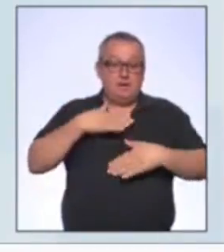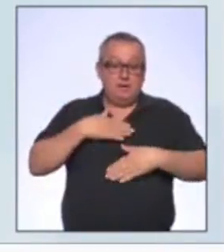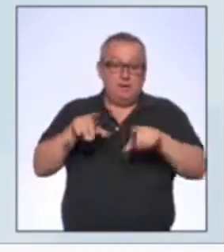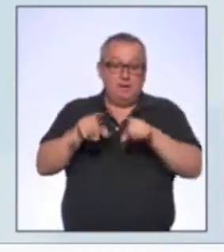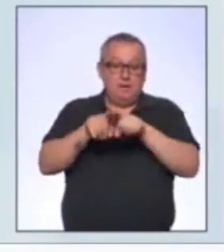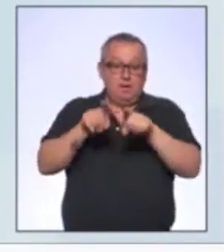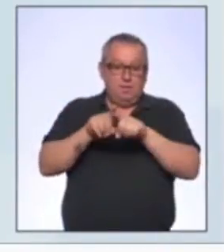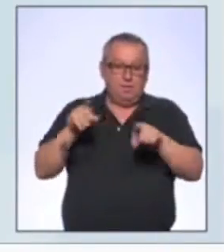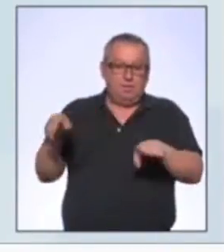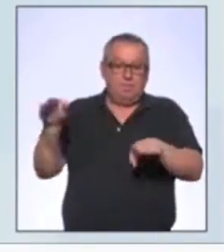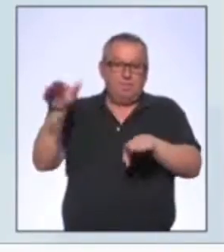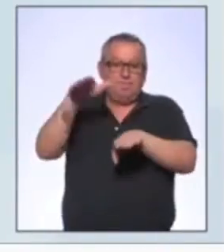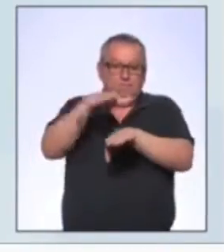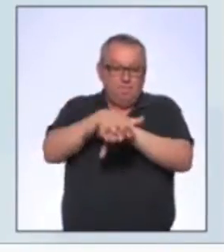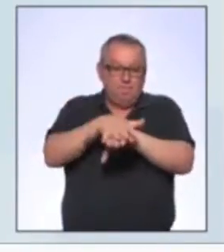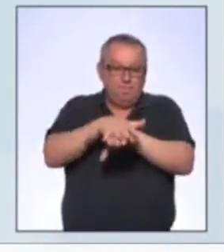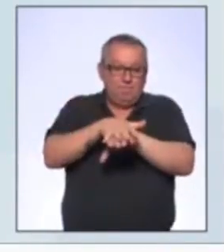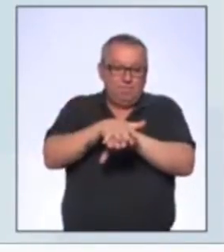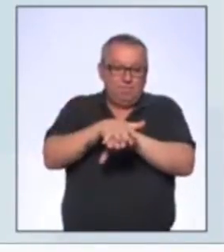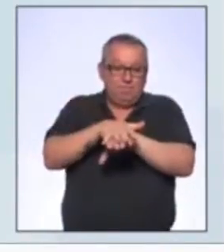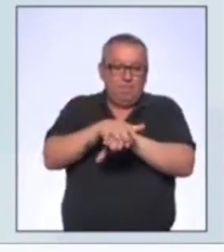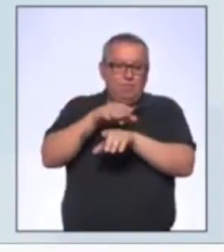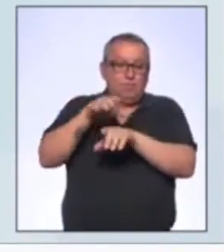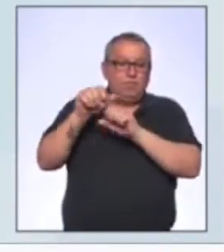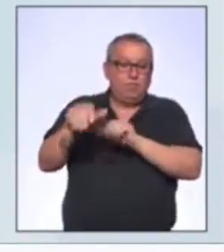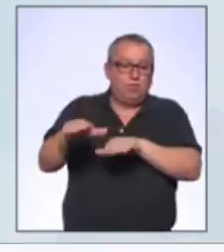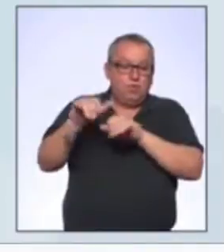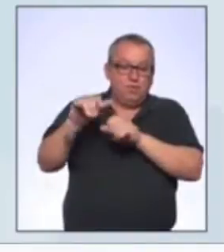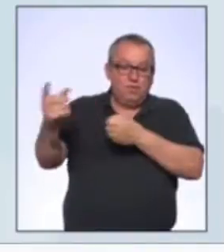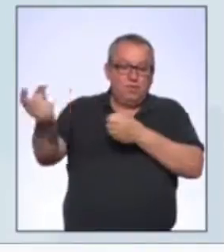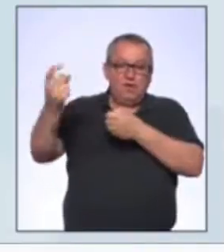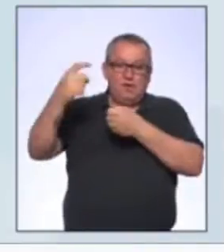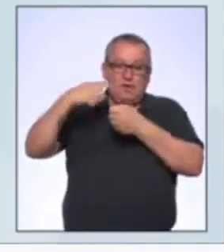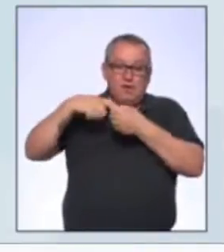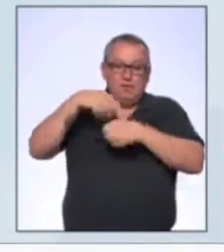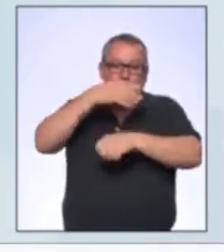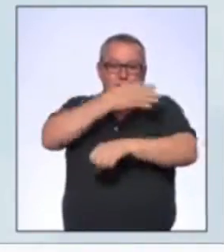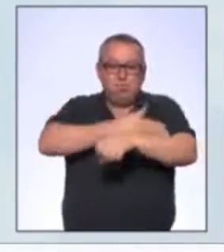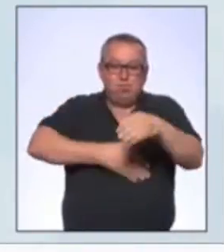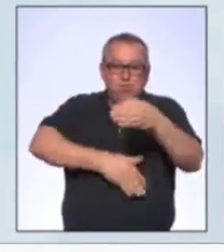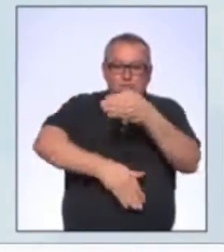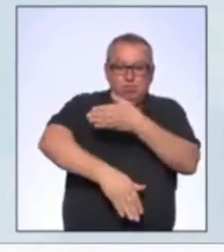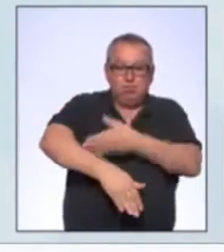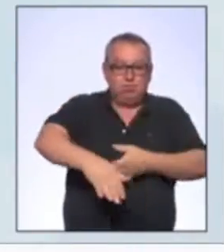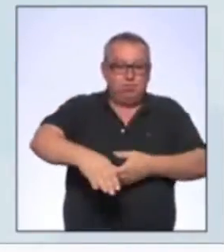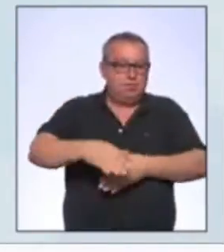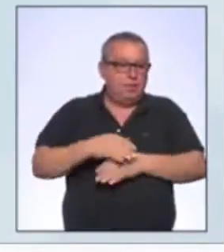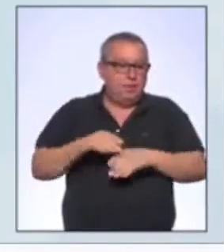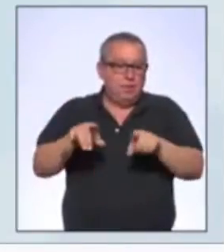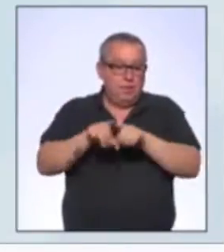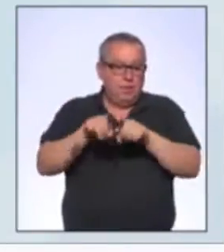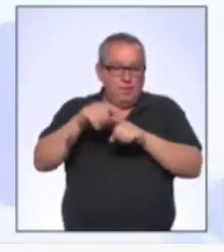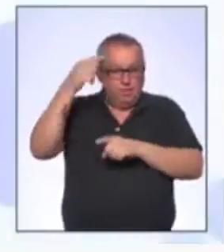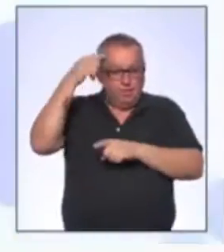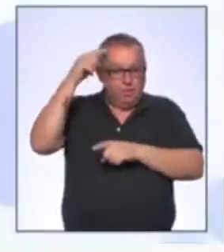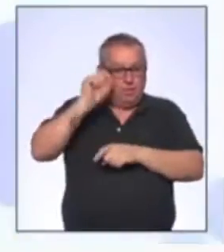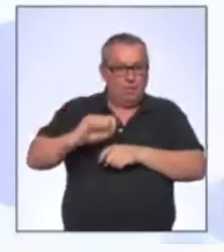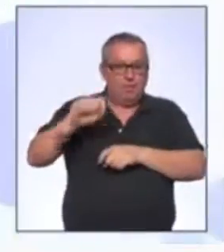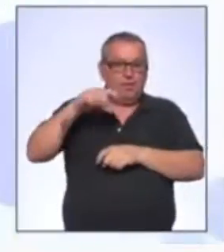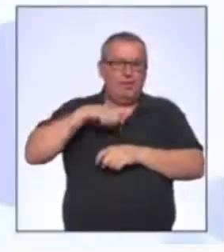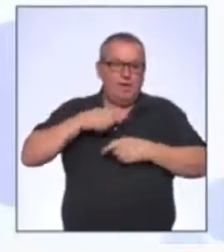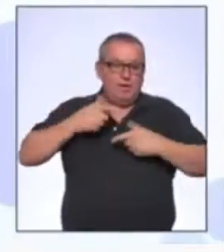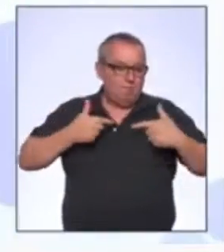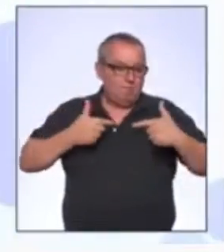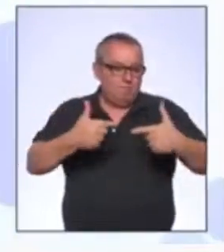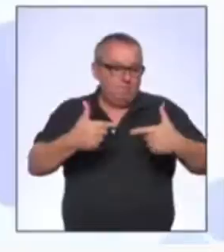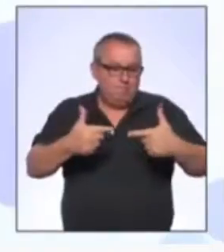reabilitação e inserção social dos soldados que voltavam para casa multiladas então imaginem teve